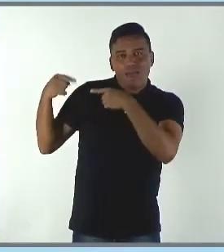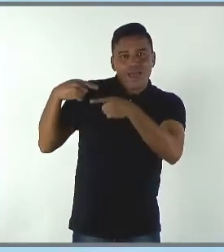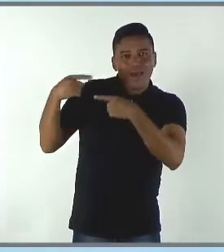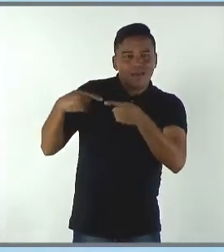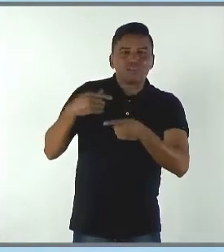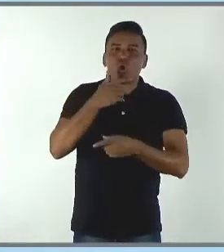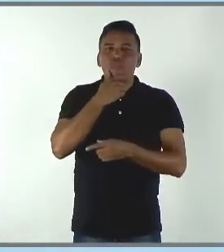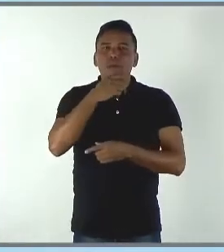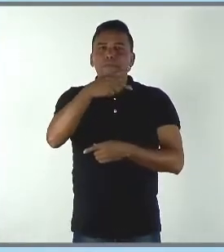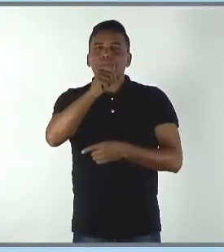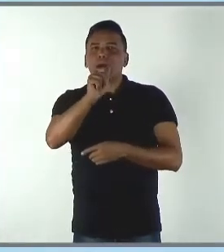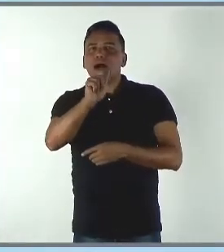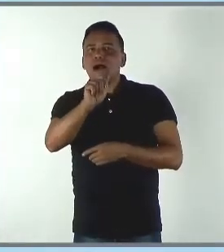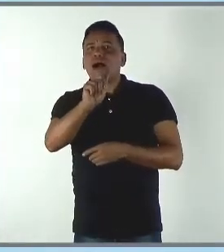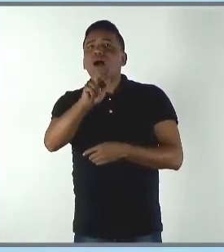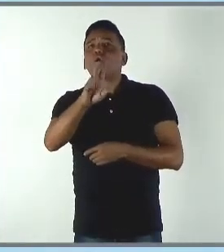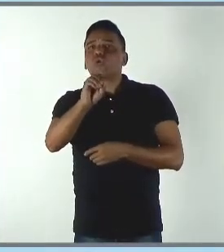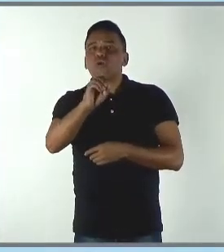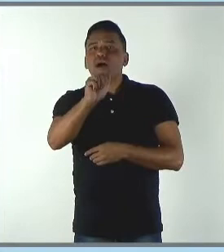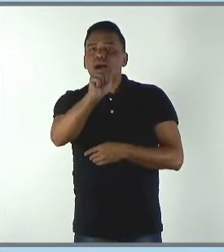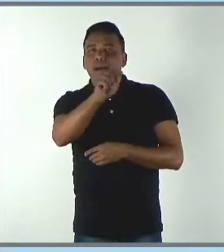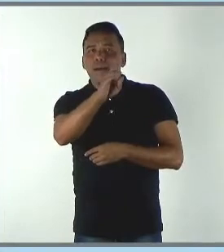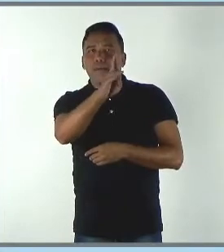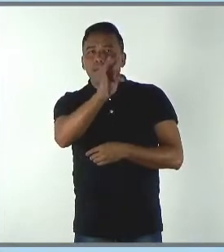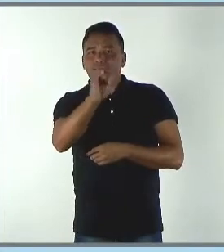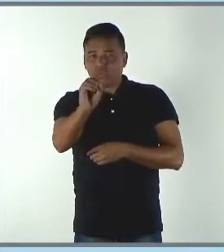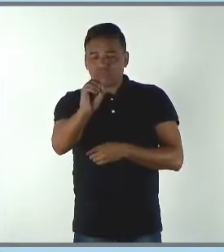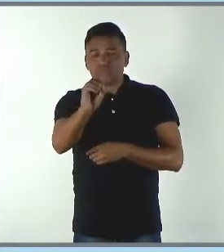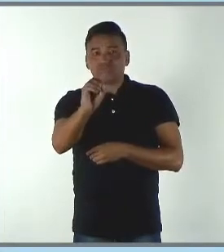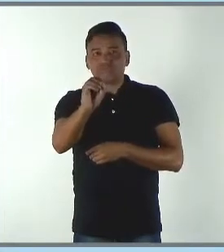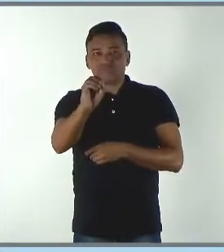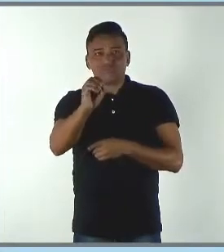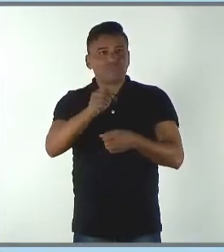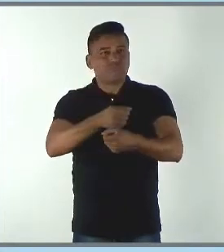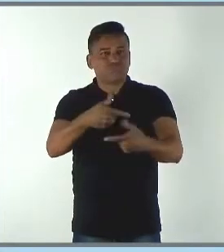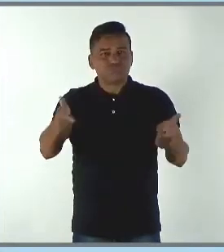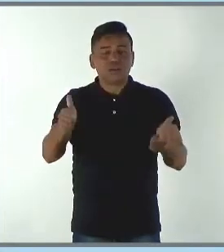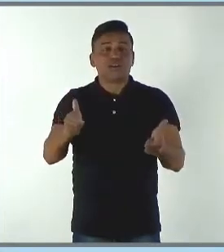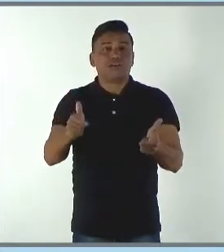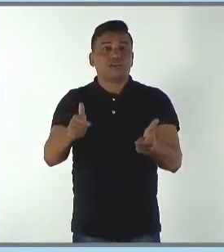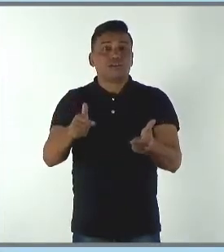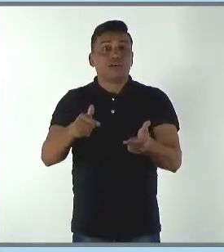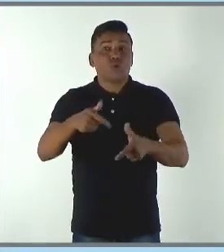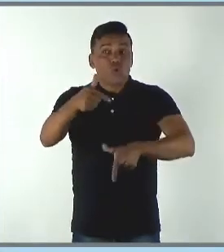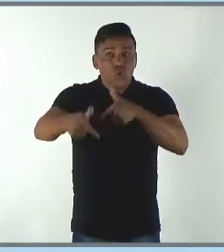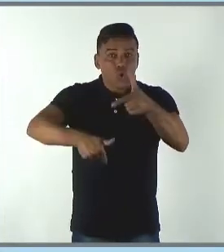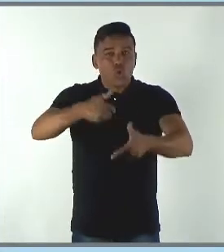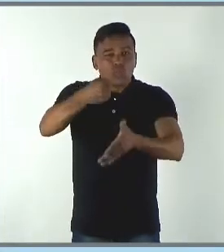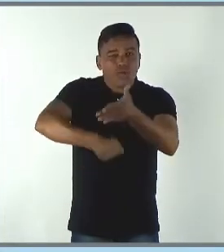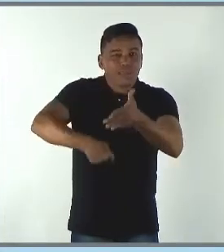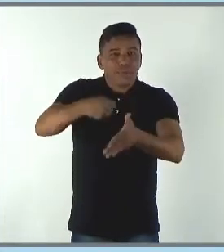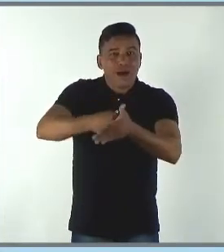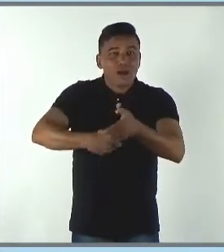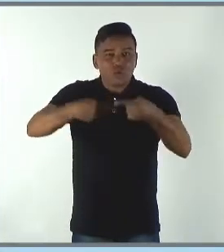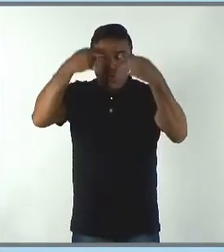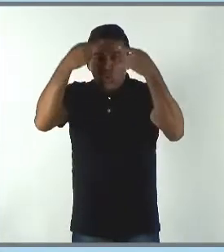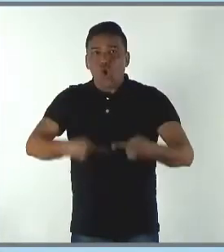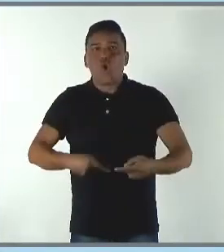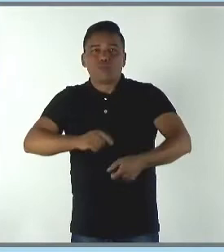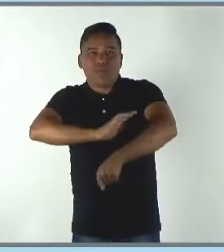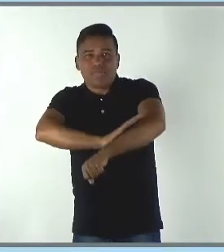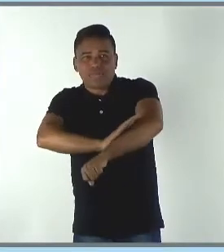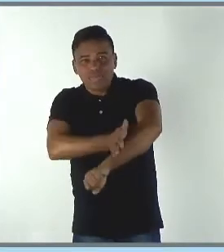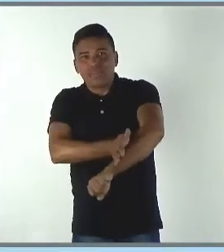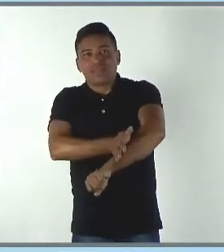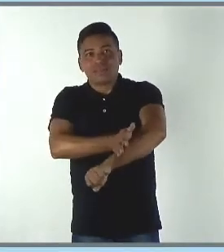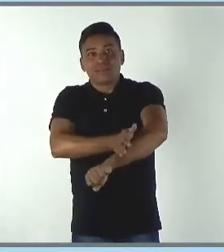Brito e amplia, que é uma editora que faz das questões das lutas antirracistas um elemento instituinte da